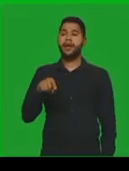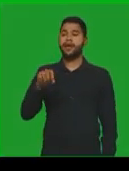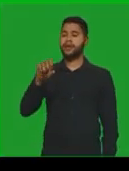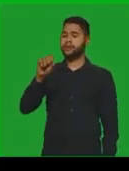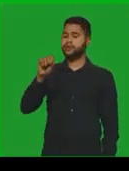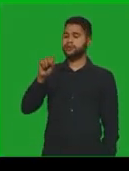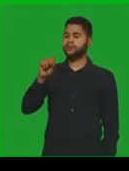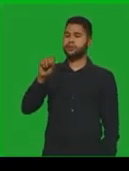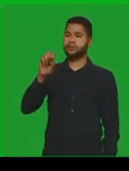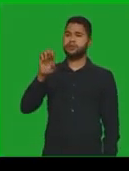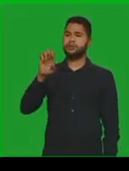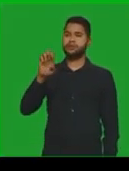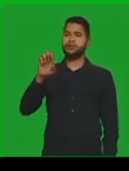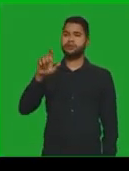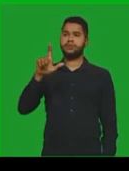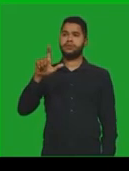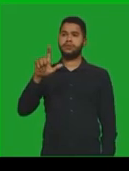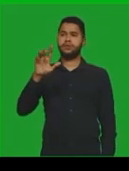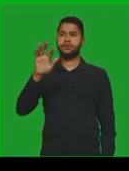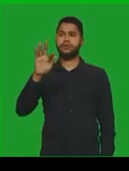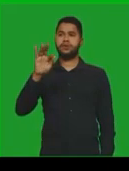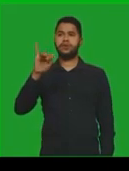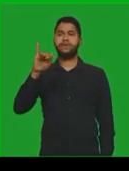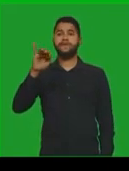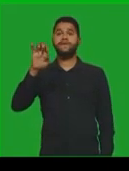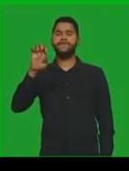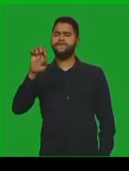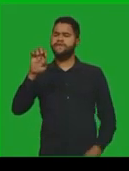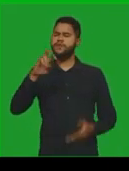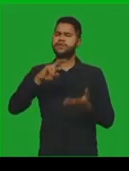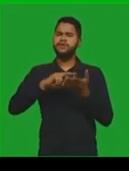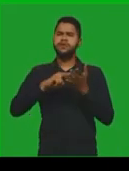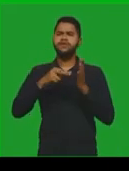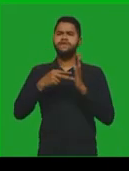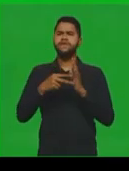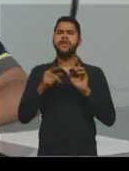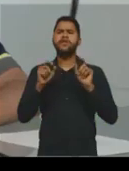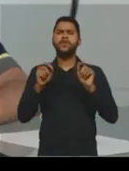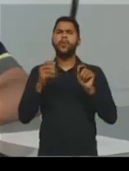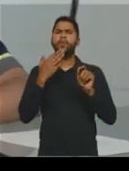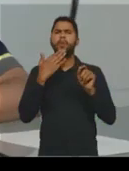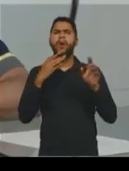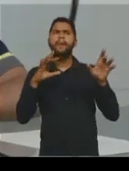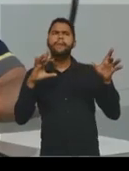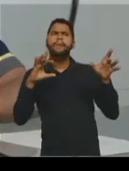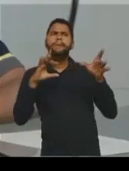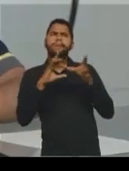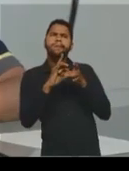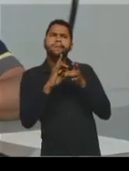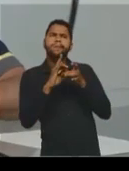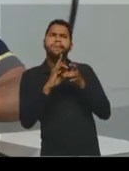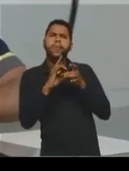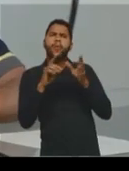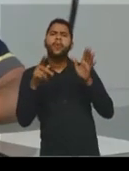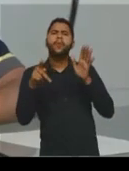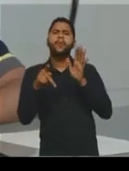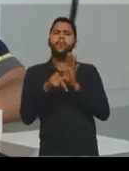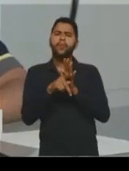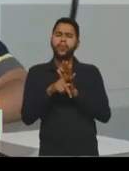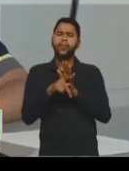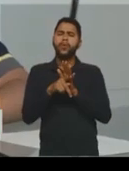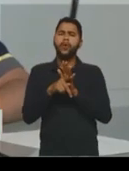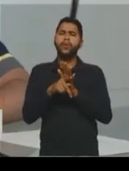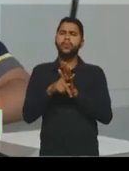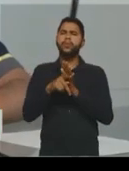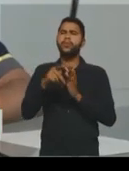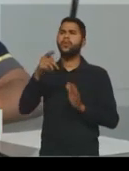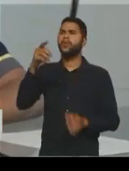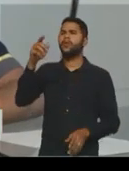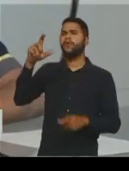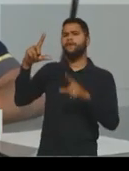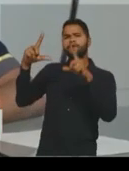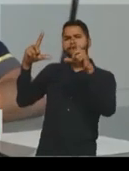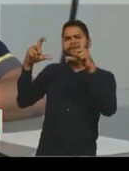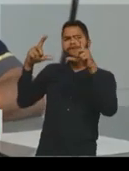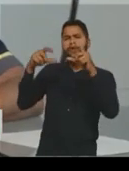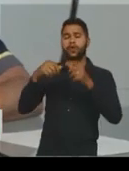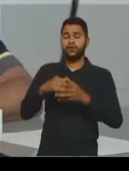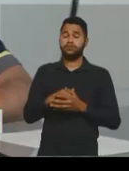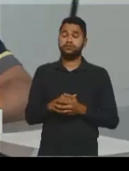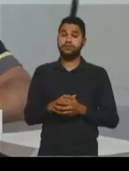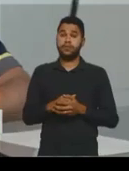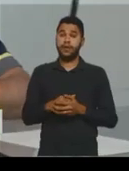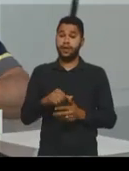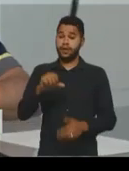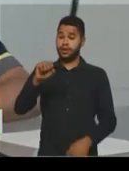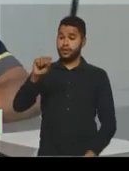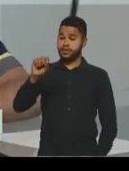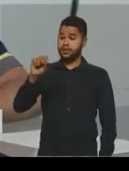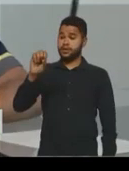qual a ligação que ela tem com a fotografia? Essa palavra ela vem de self, que é livre, né? Então, eu